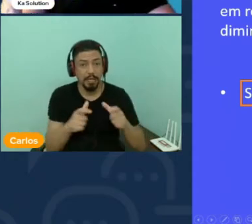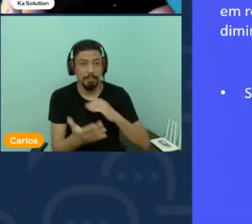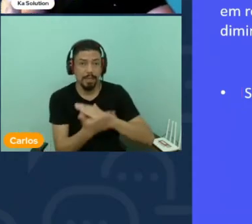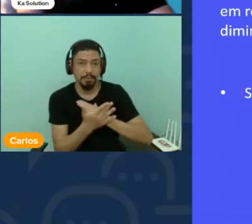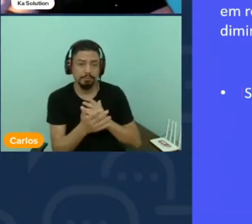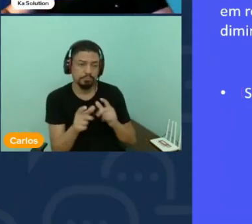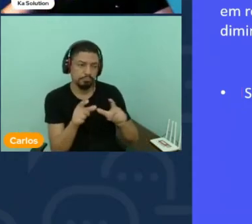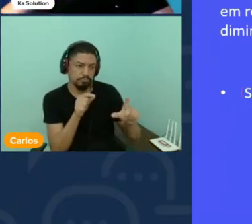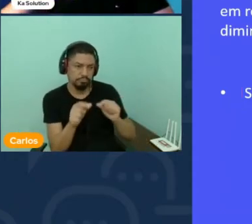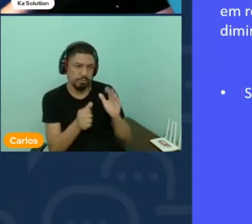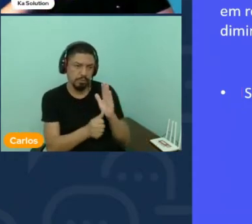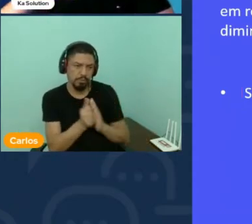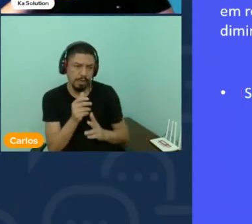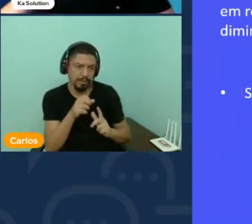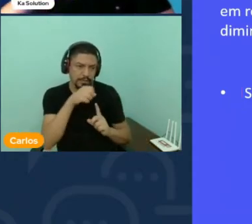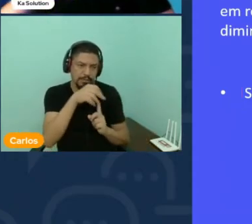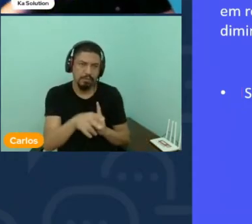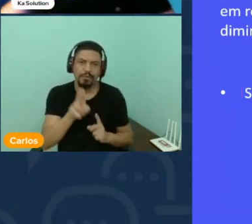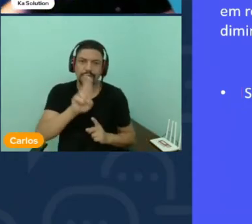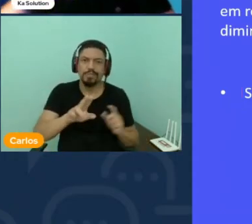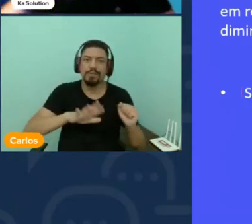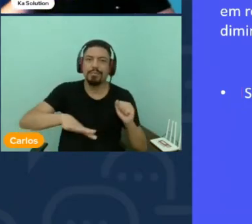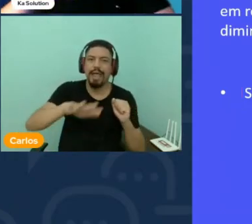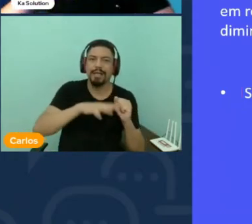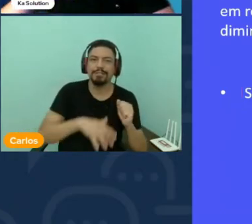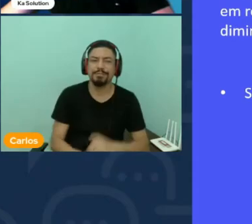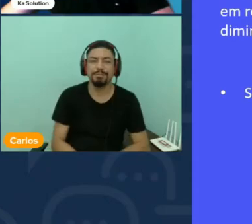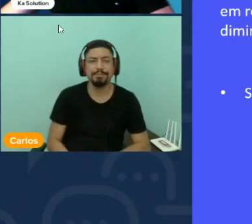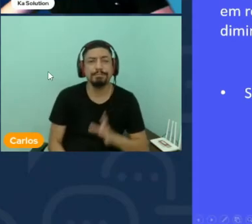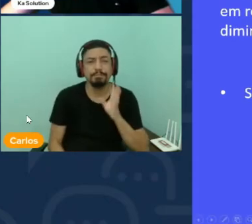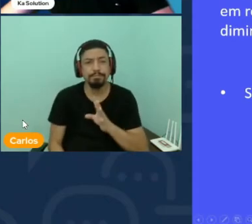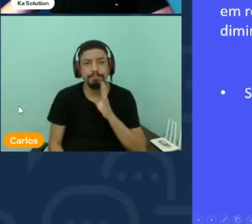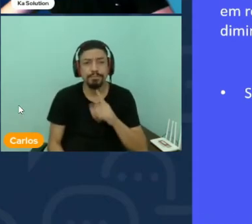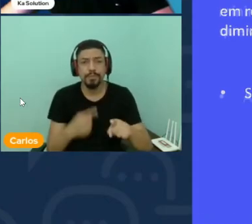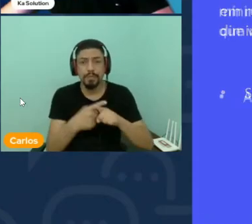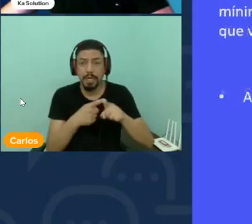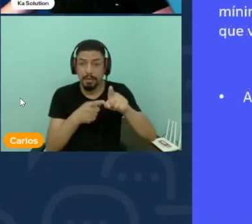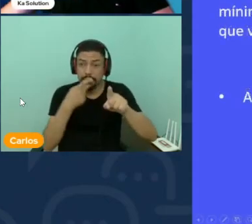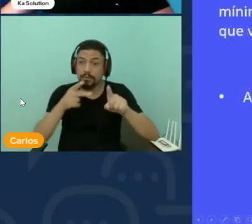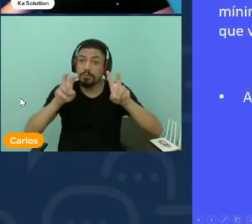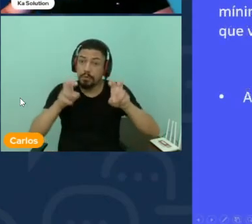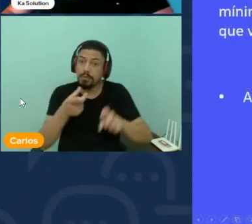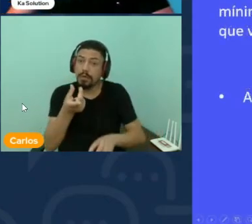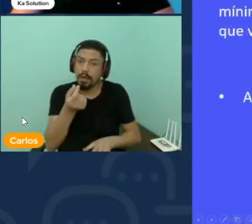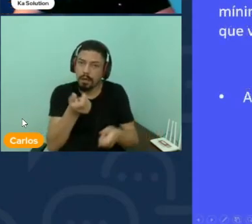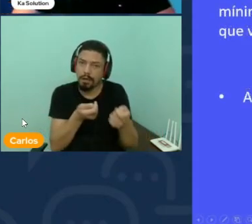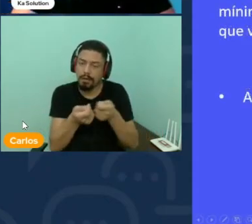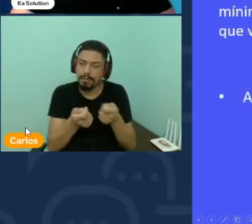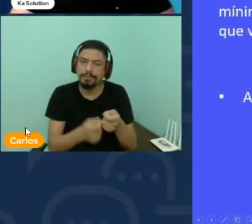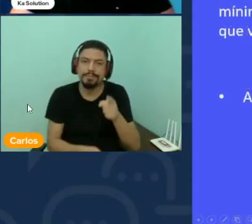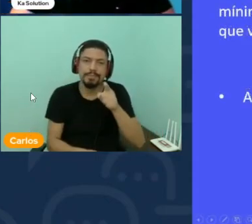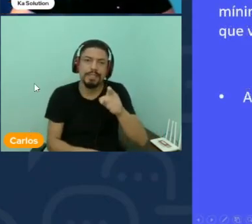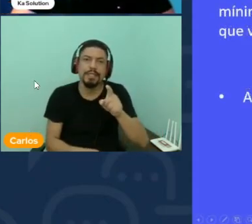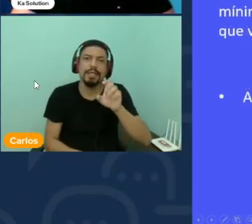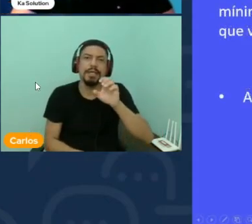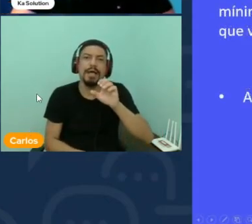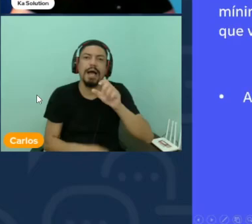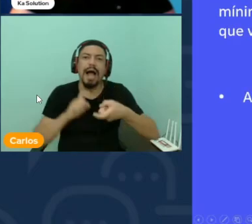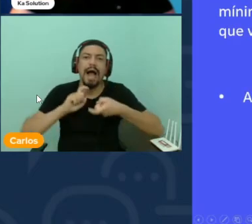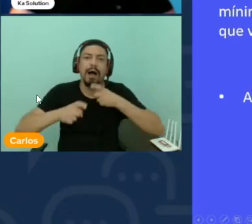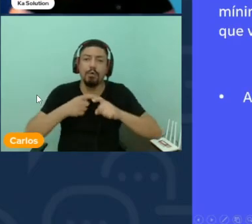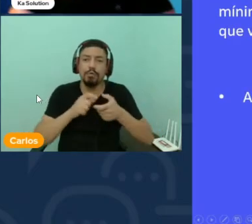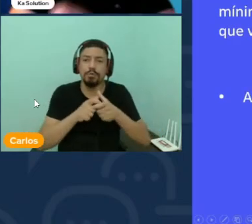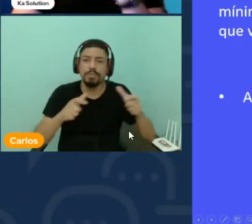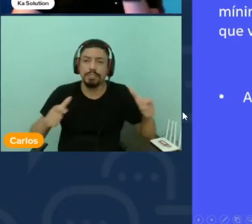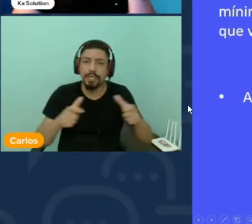Então, é muito bacana, porque, de novo, aqui eu estou falando de economia. O Amazon EC2 Autoscaling, ele